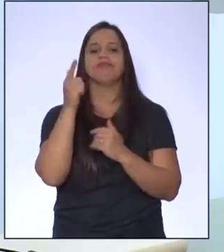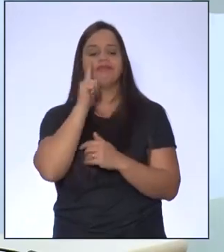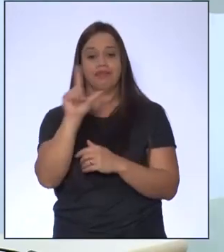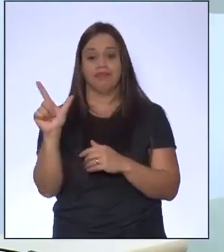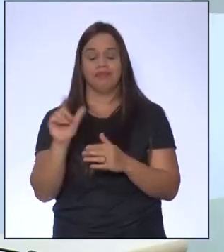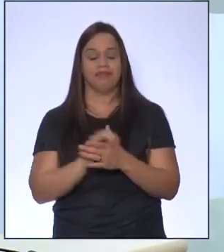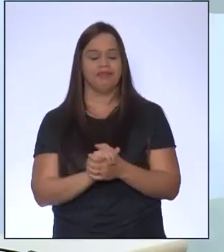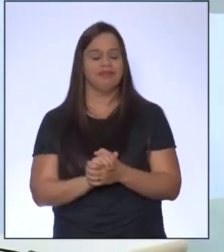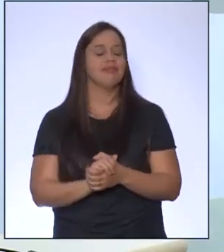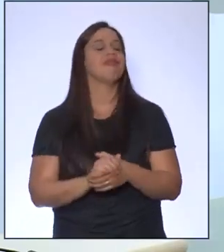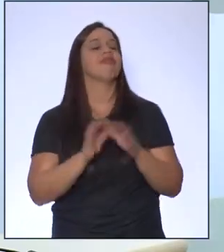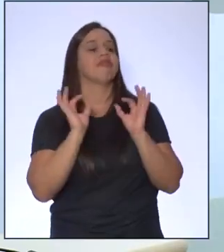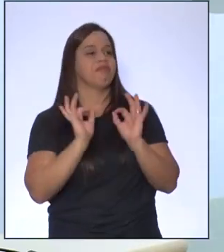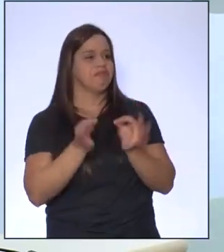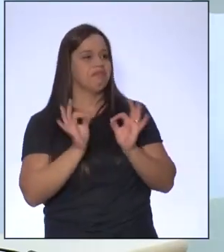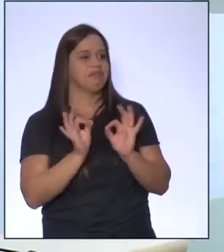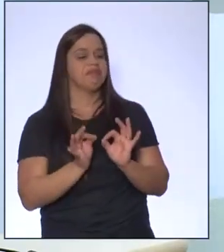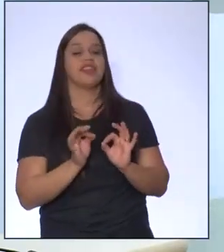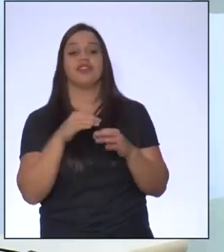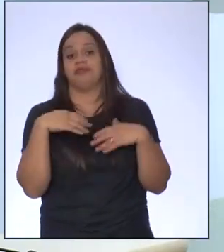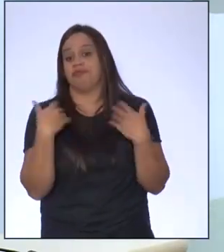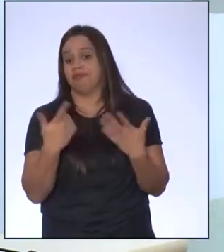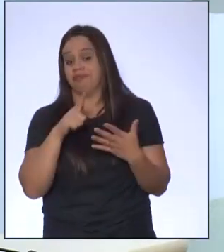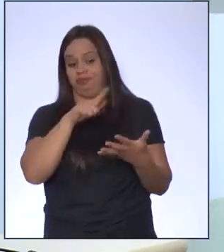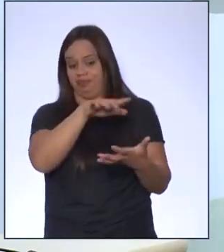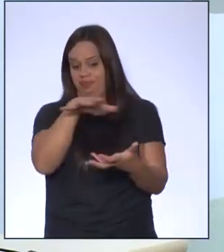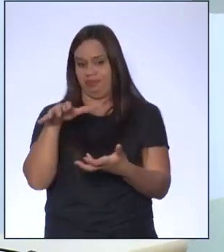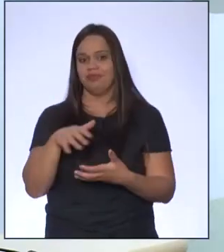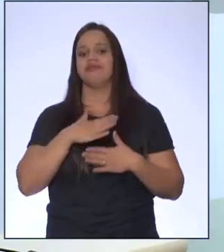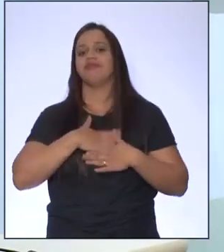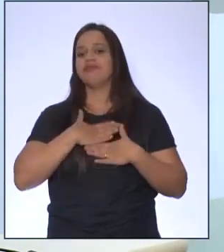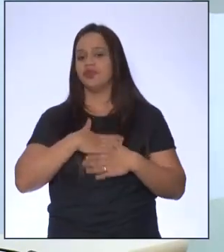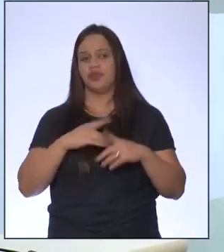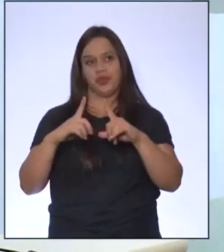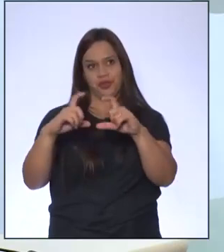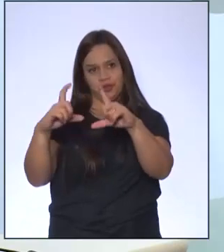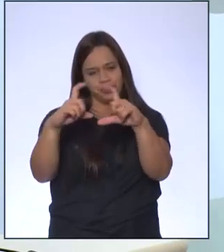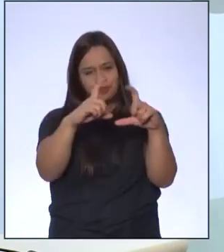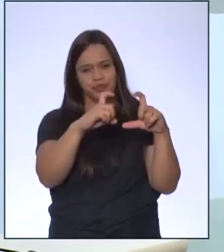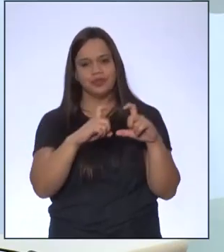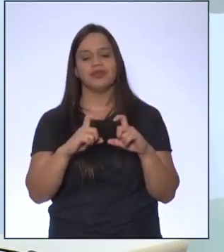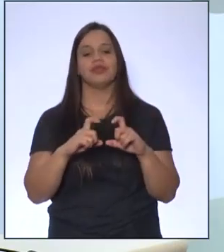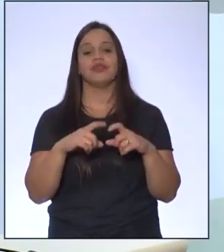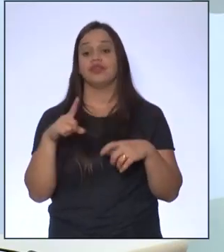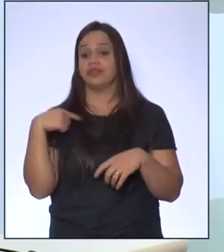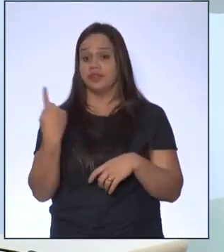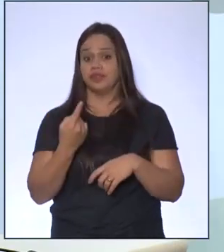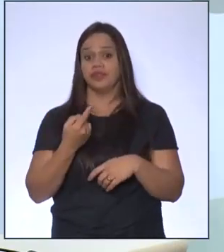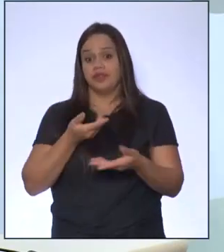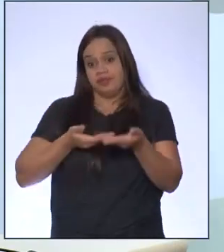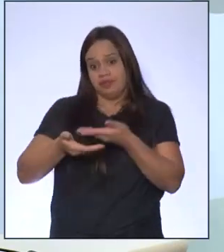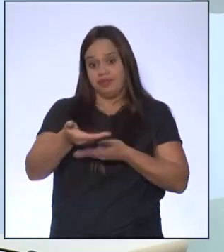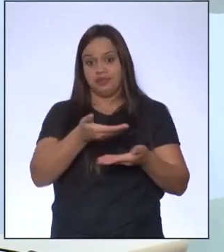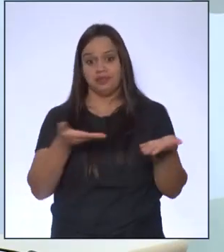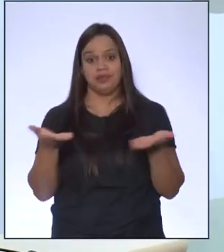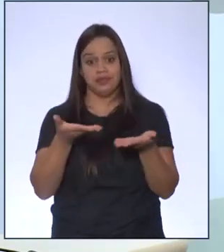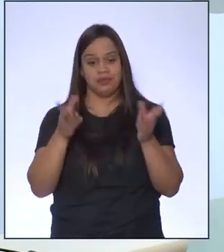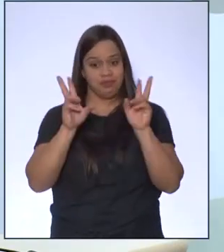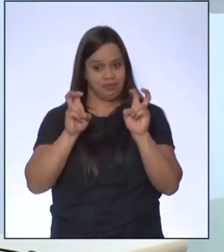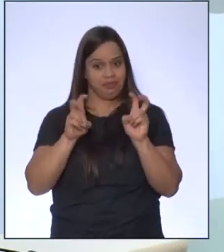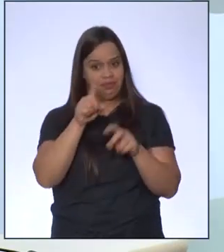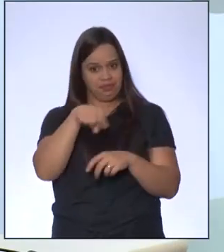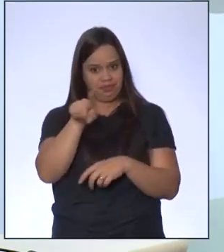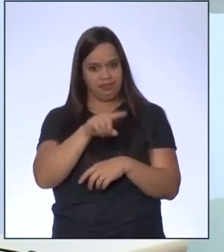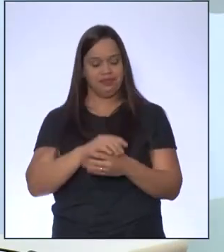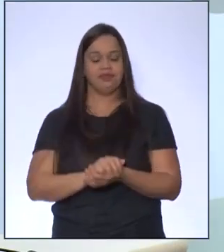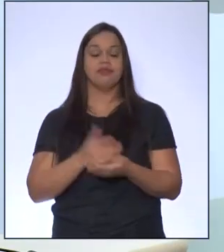bom. Então, todo geógrafo gosta muito de fotografar, né, e a gente vai compartilhar um pouquinho com vocês sobre isso. Então,